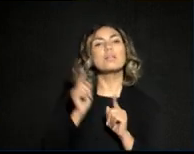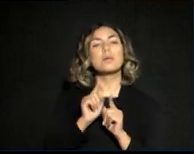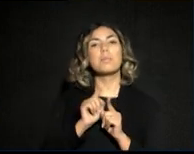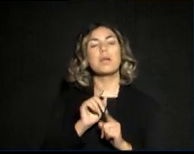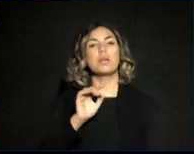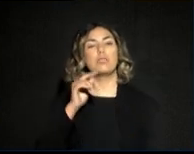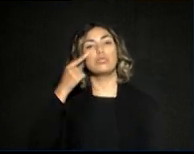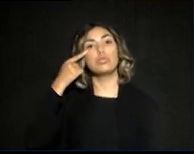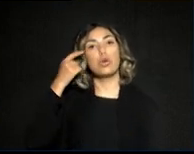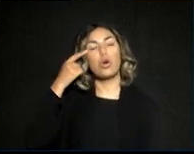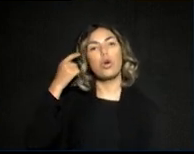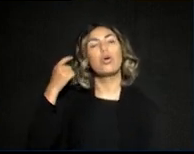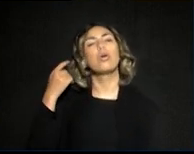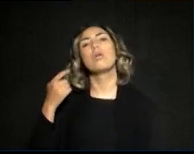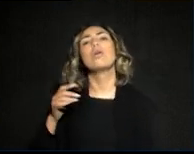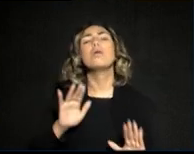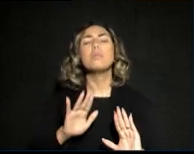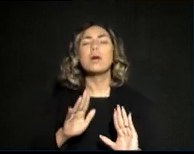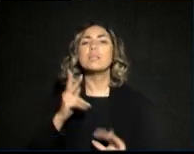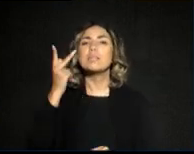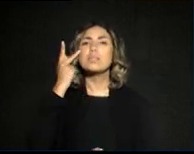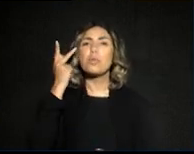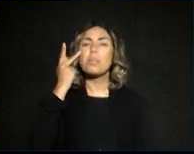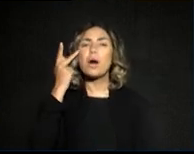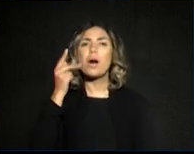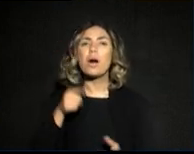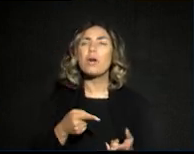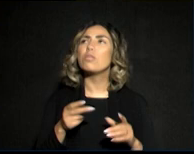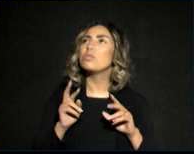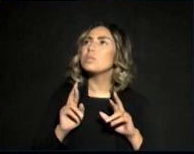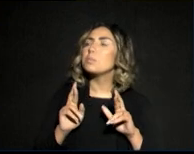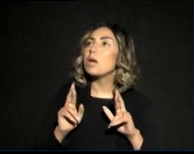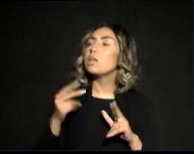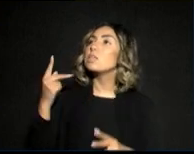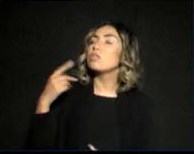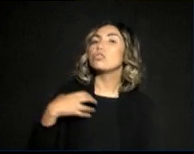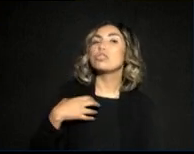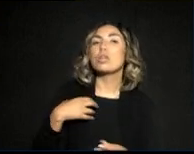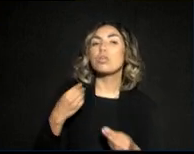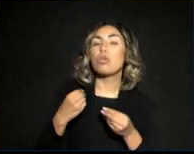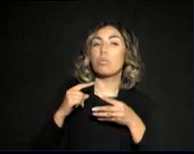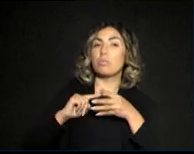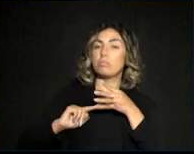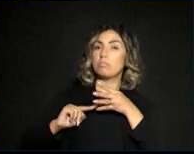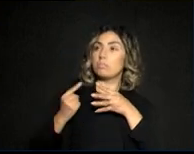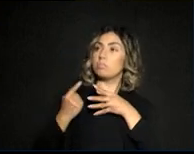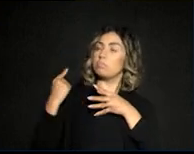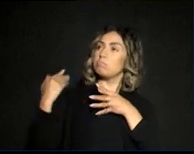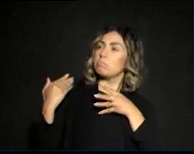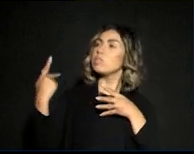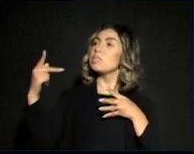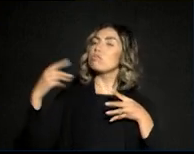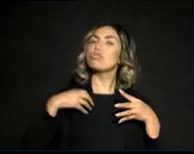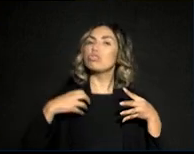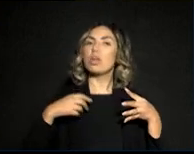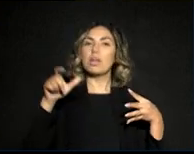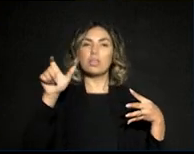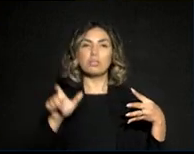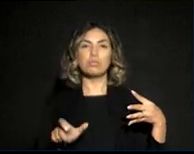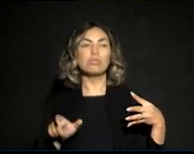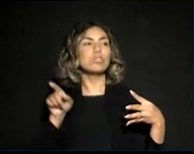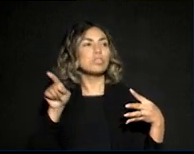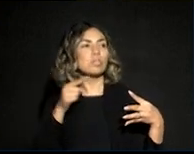Dória é o que que o paulista pode esperar do seu estilo com relação a esses quatro com qual o senhor mais se